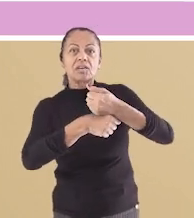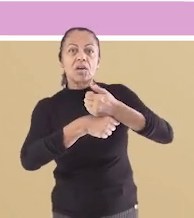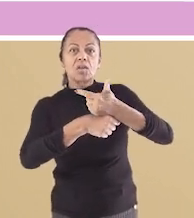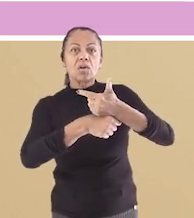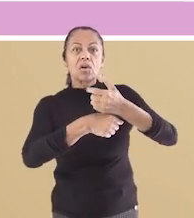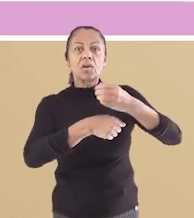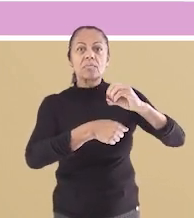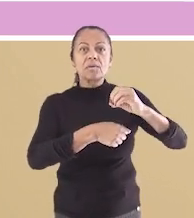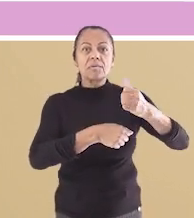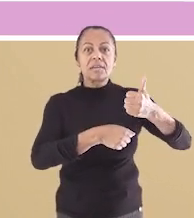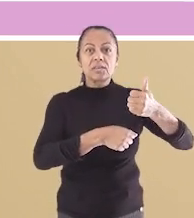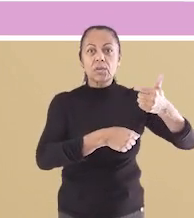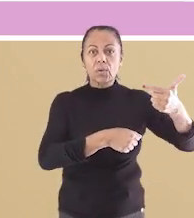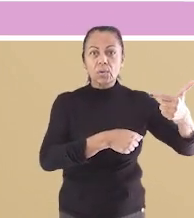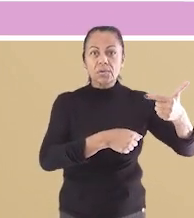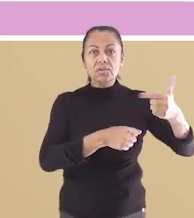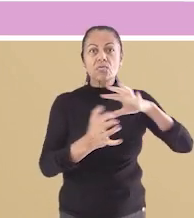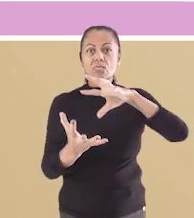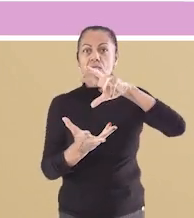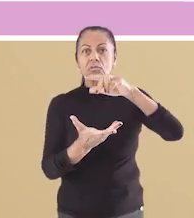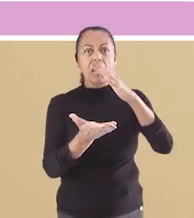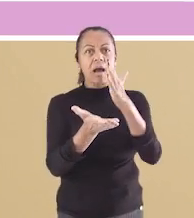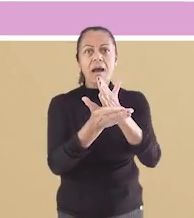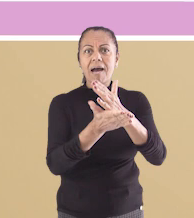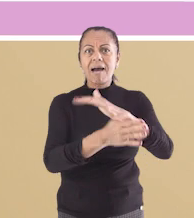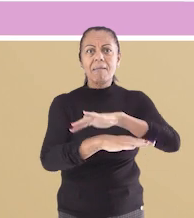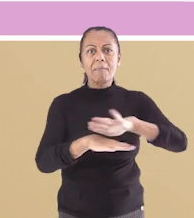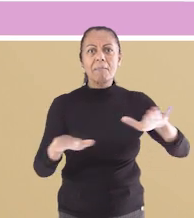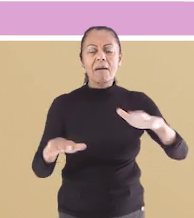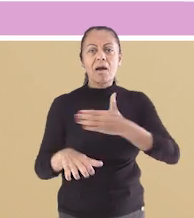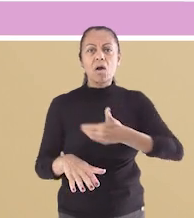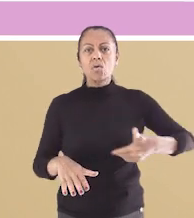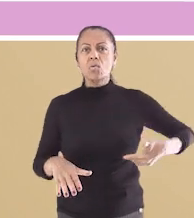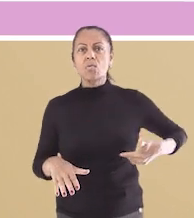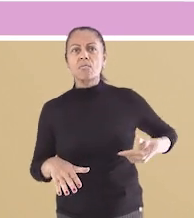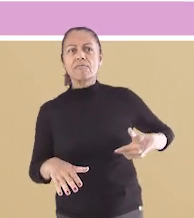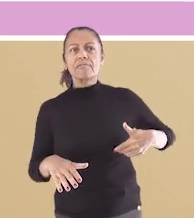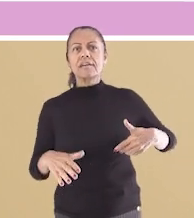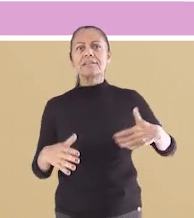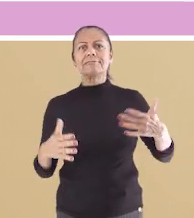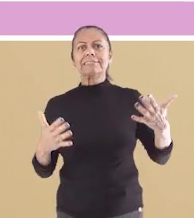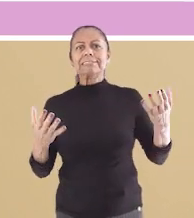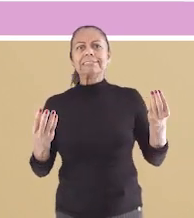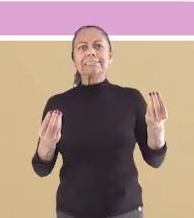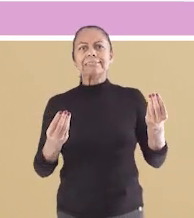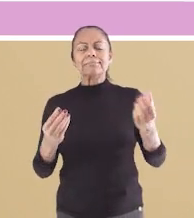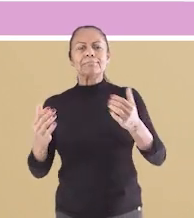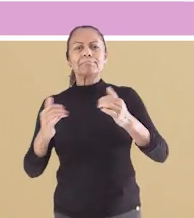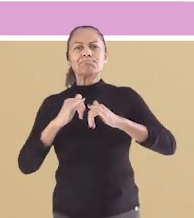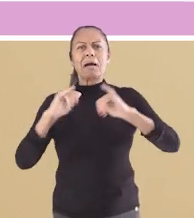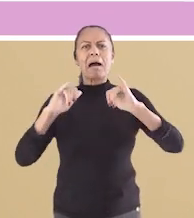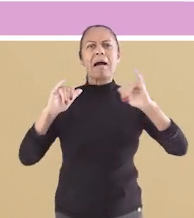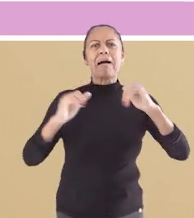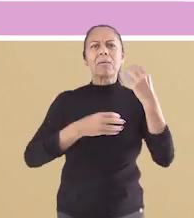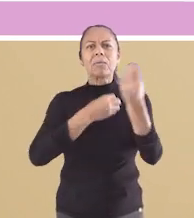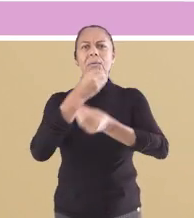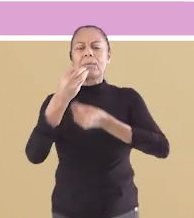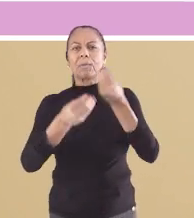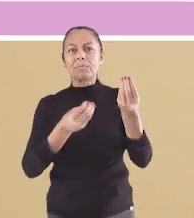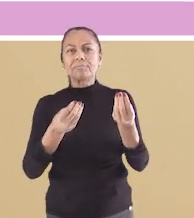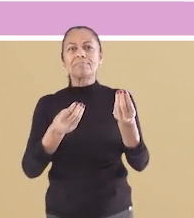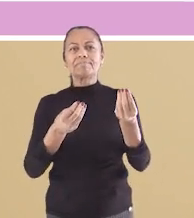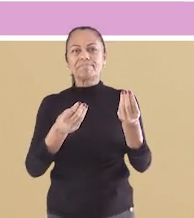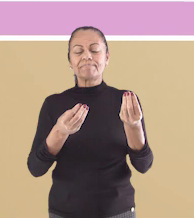2012. Governos chegaram a se pronunciarem para acalmar a população diante dos rumores do fim do